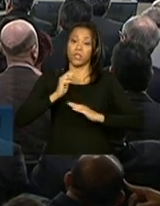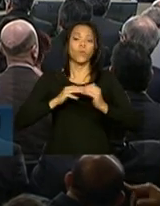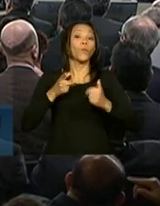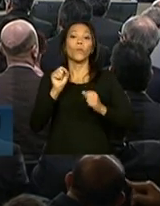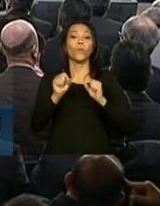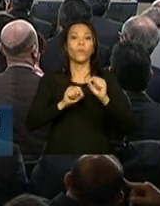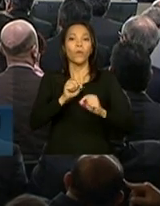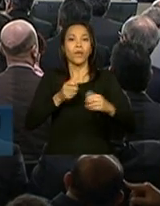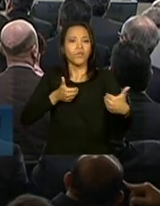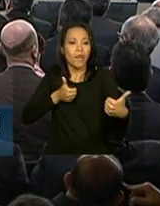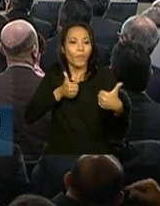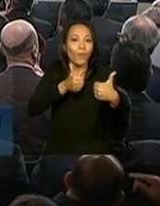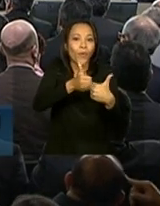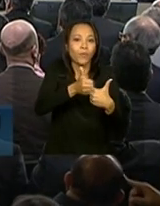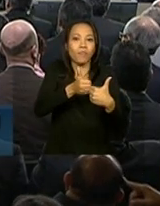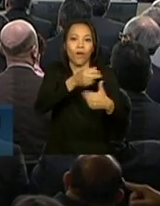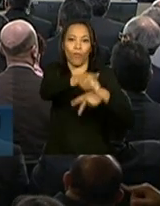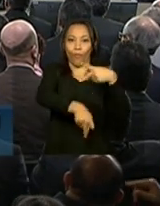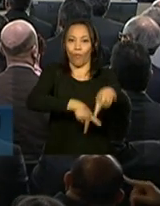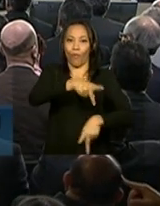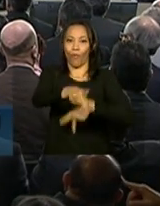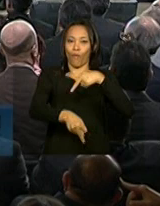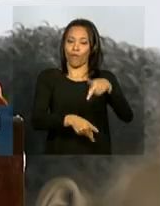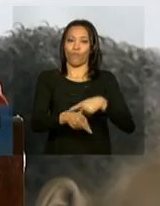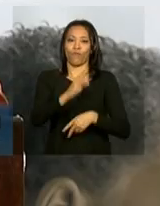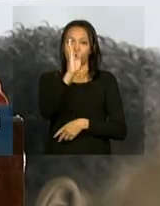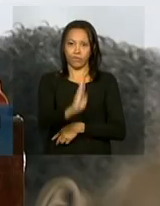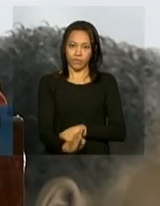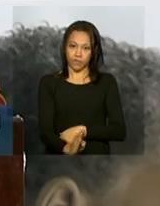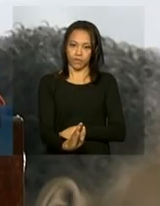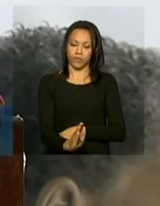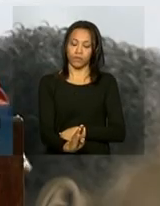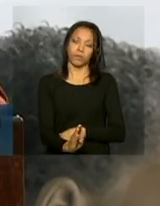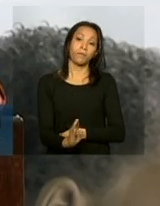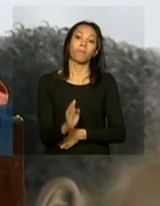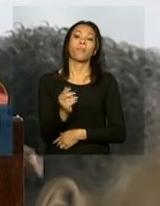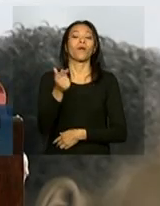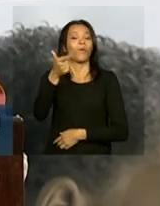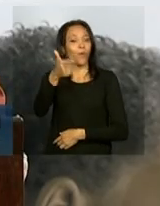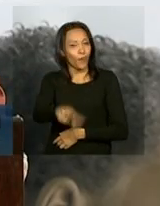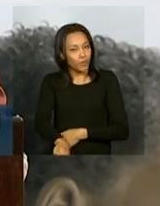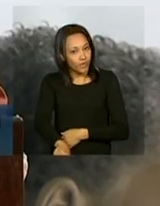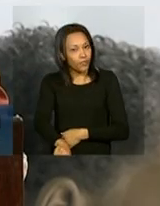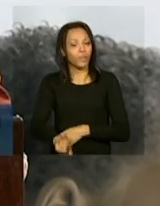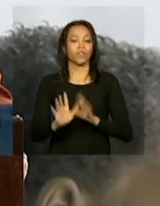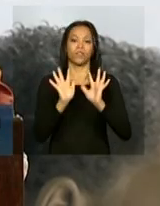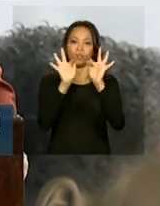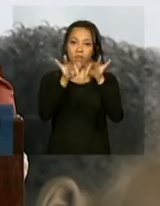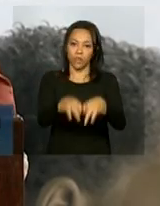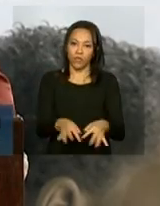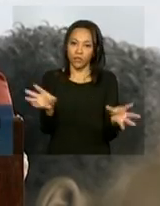proximidade com o nosso povo, com o povo brasileiro. Mais uma vez, eu finalizo